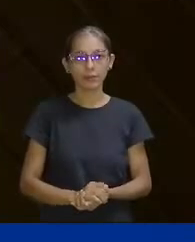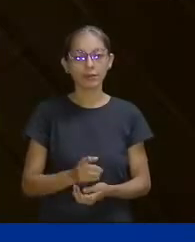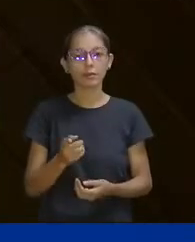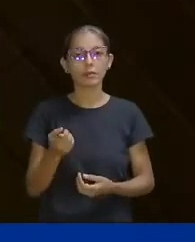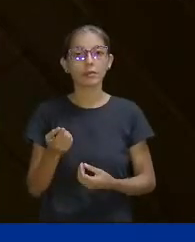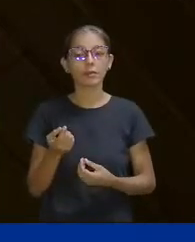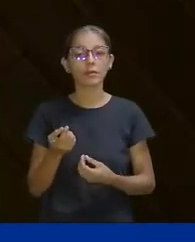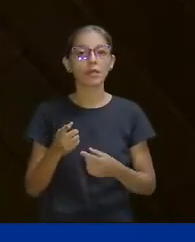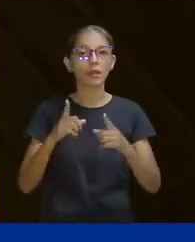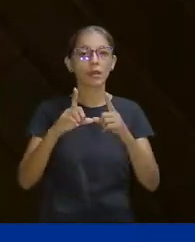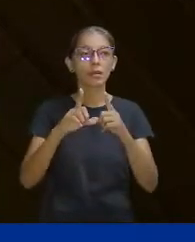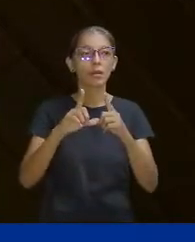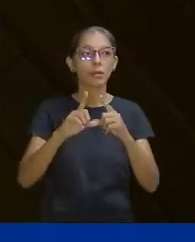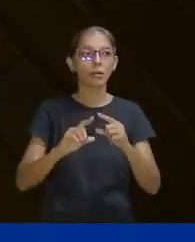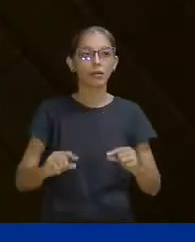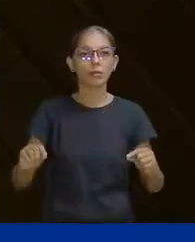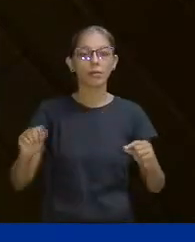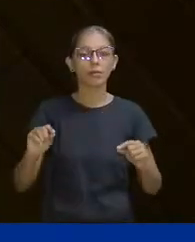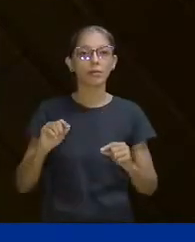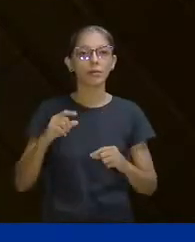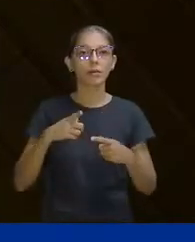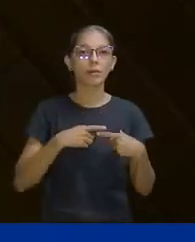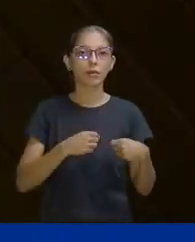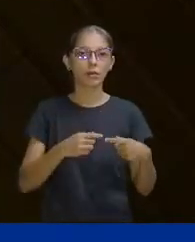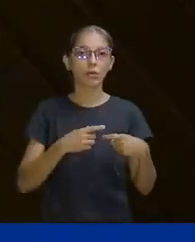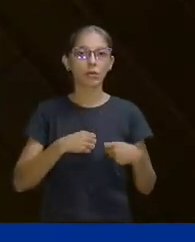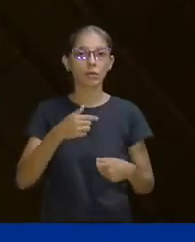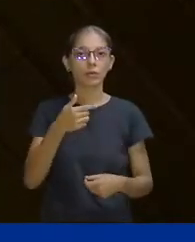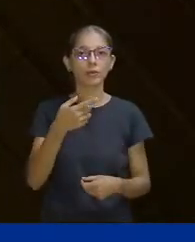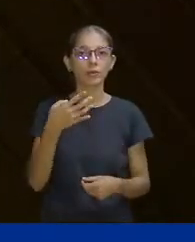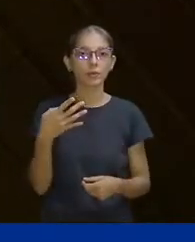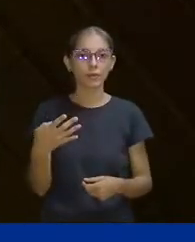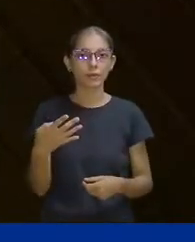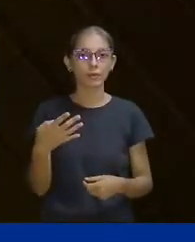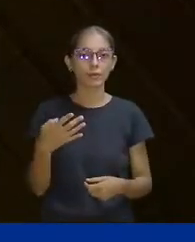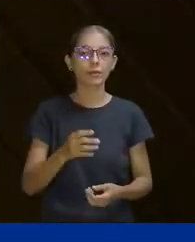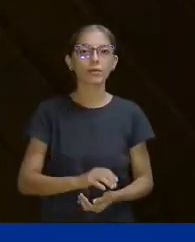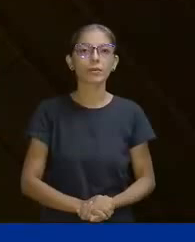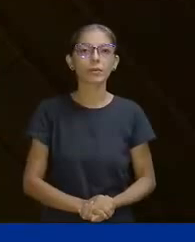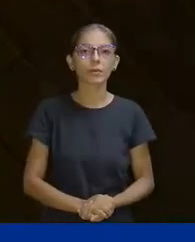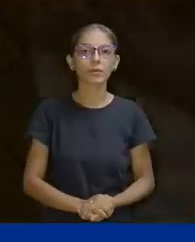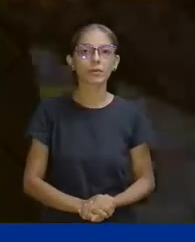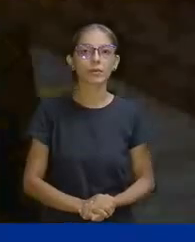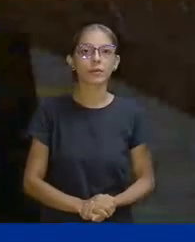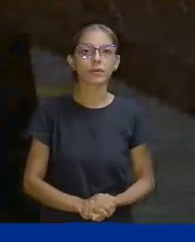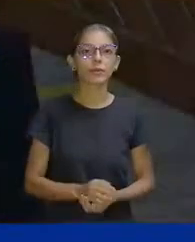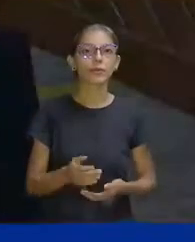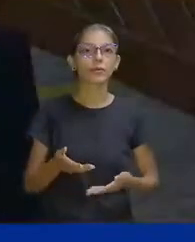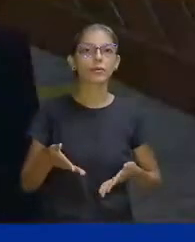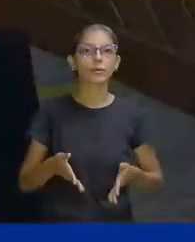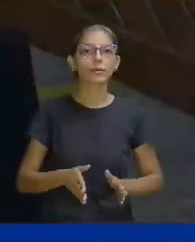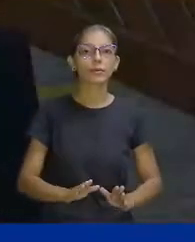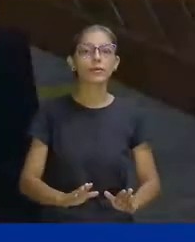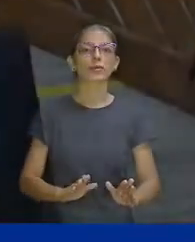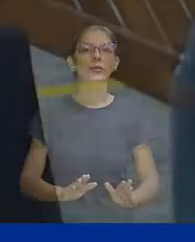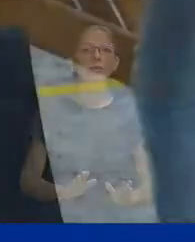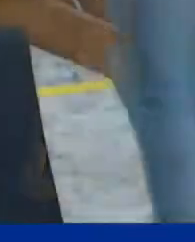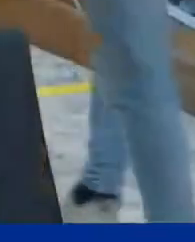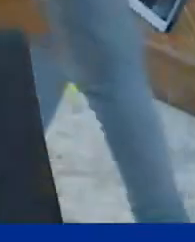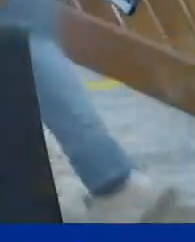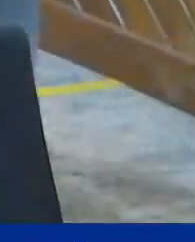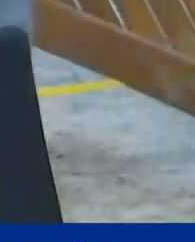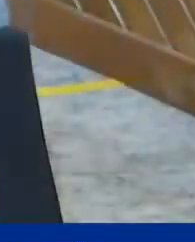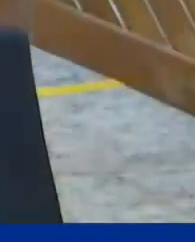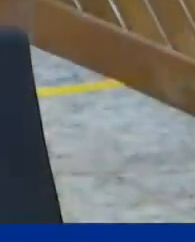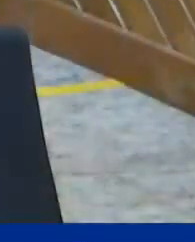de 2024. Vanna foi diagnosticada com paralisia cerebral ainda no parto,